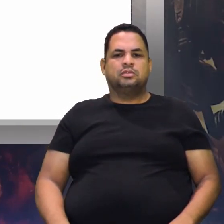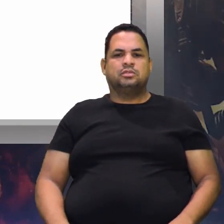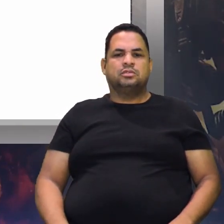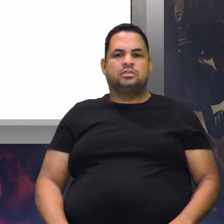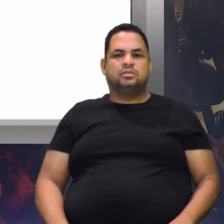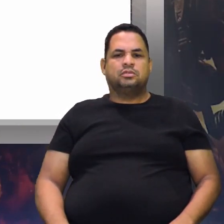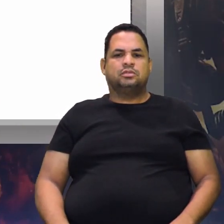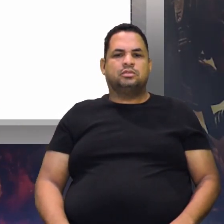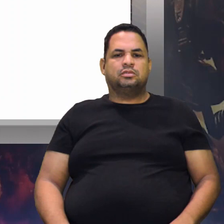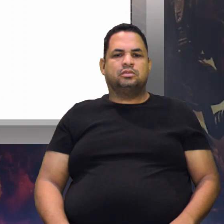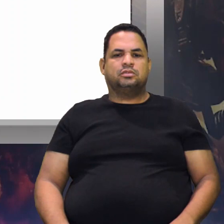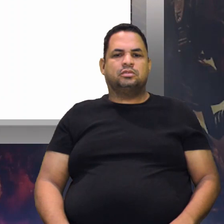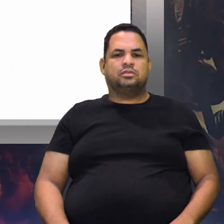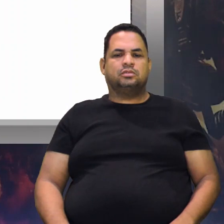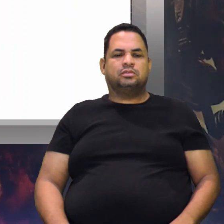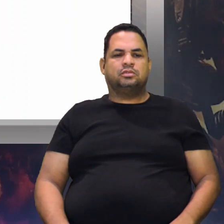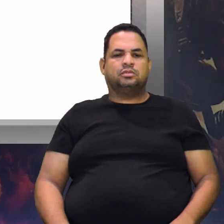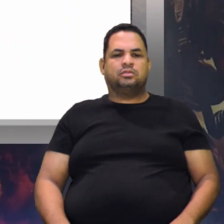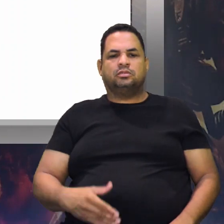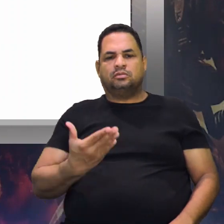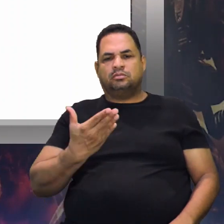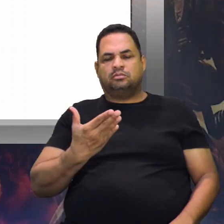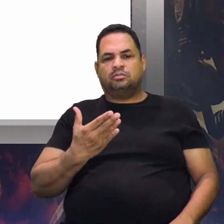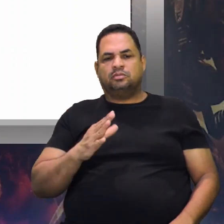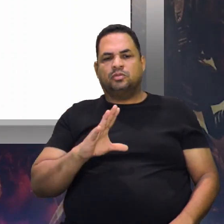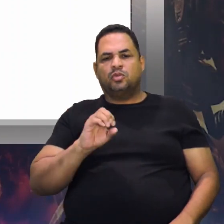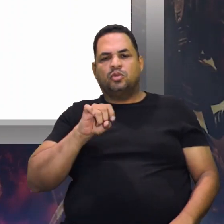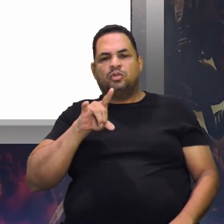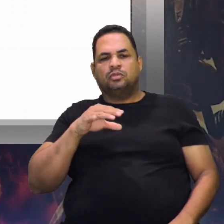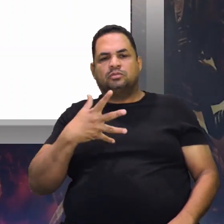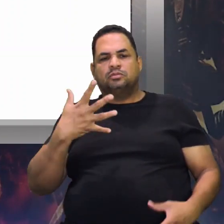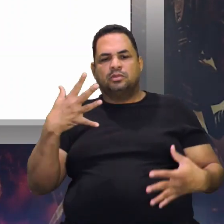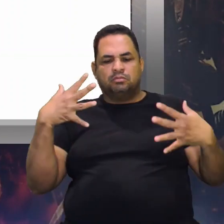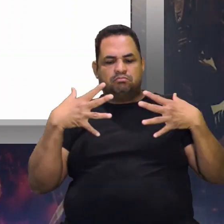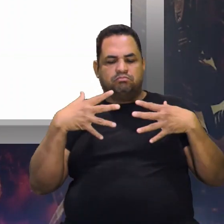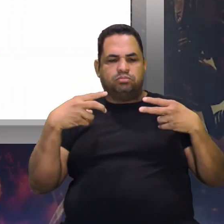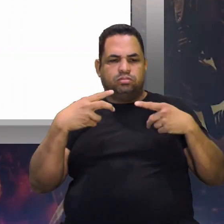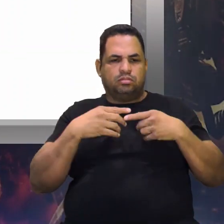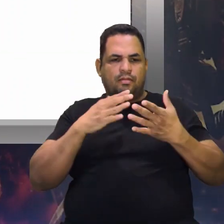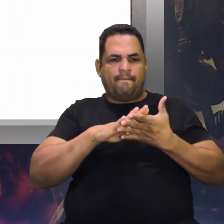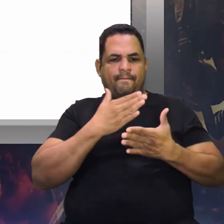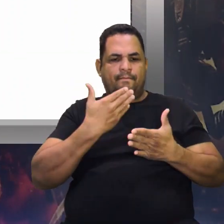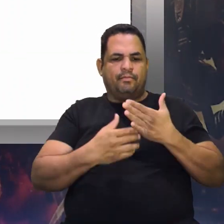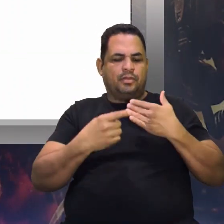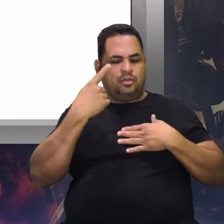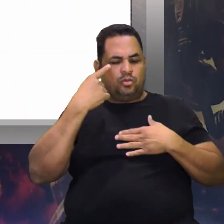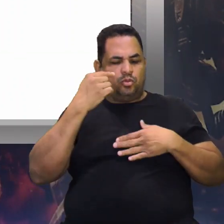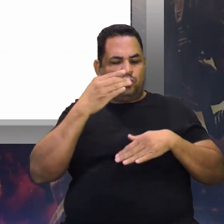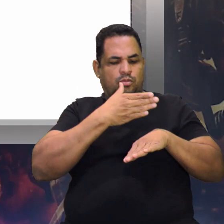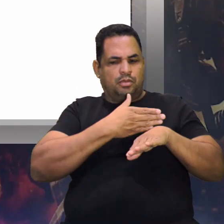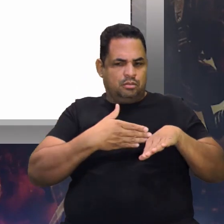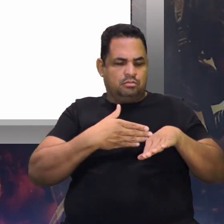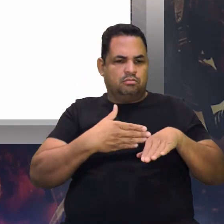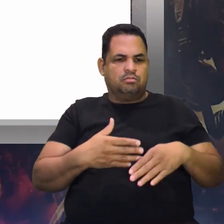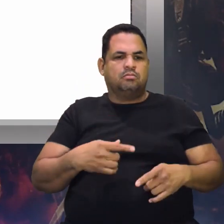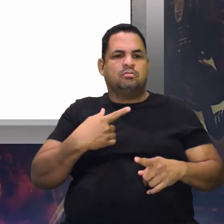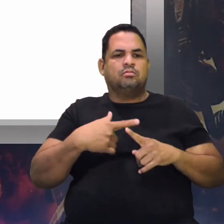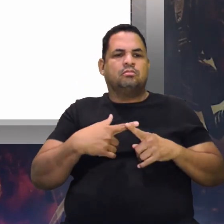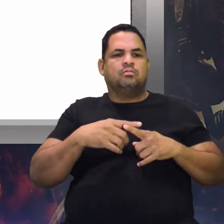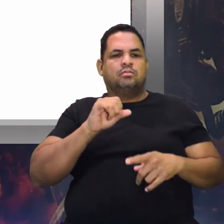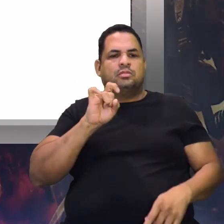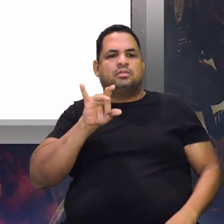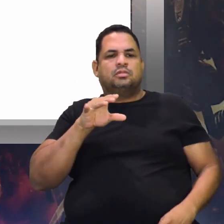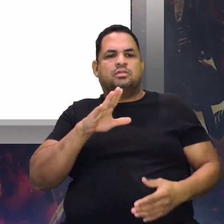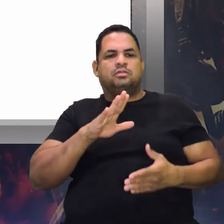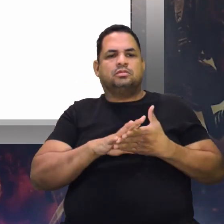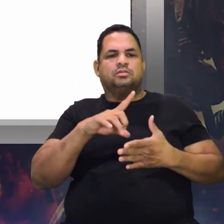vivo? O Horus vai brigar com Sete, vai perder o olho, vai perder uma das mãos, porque Sete tinha